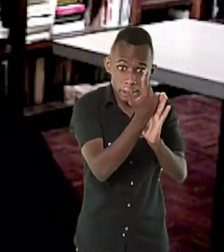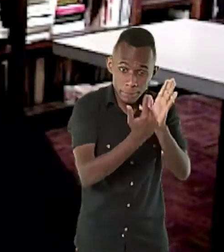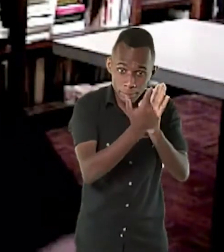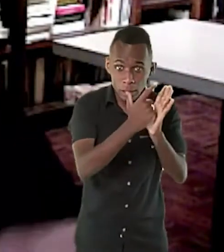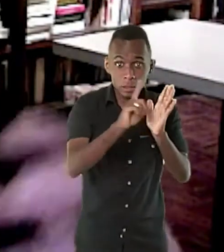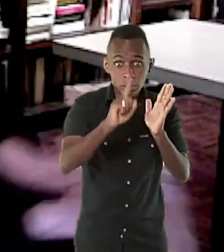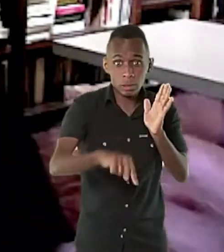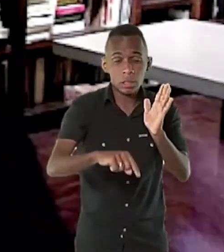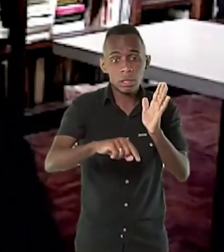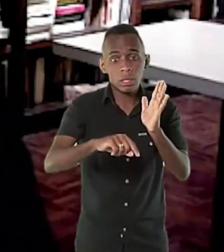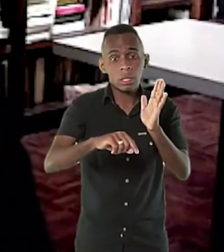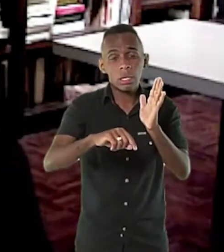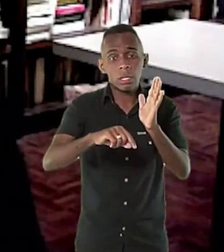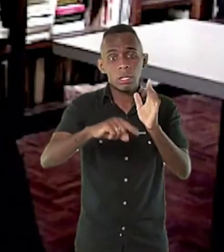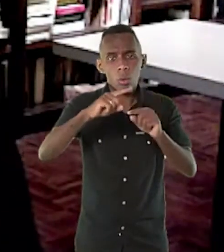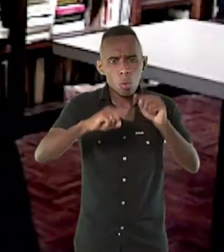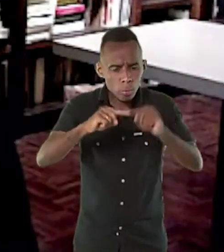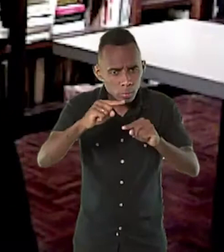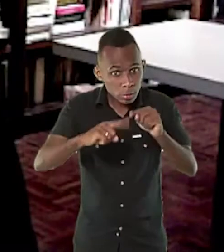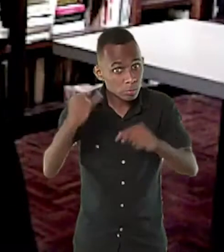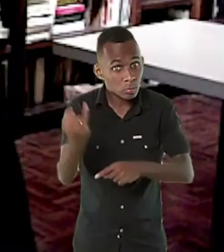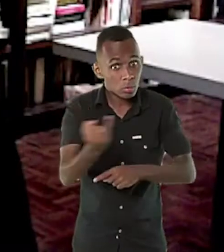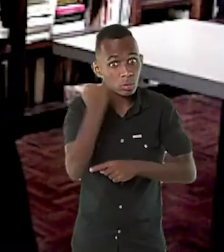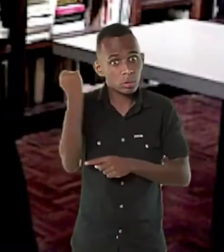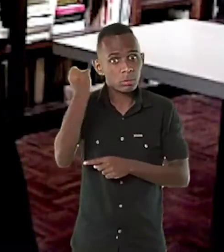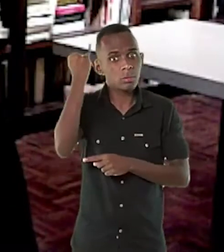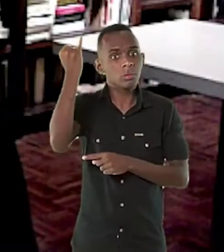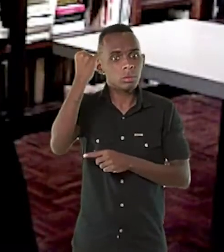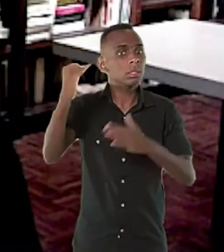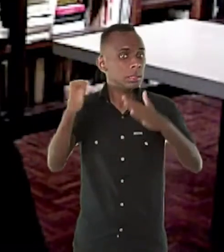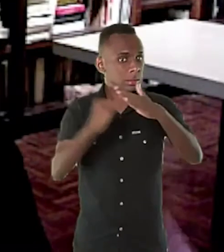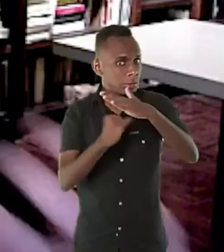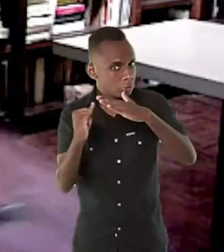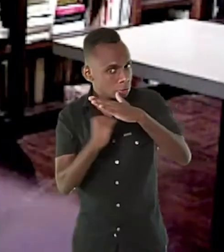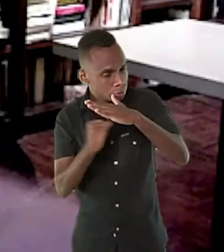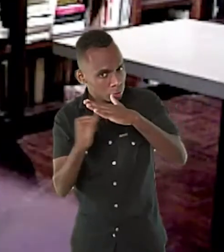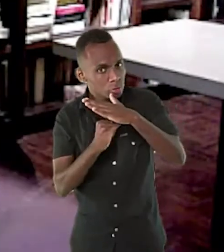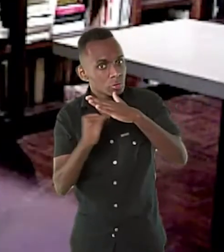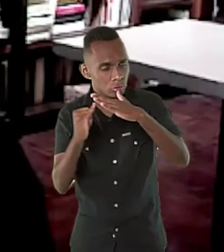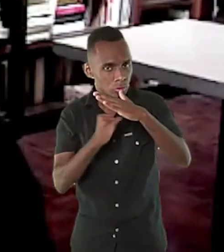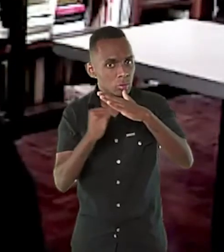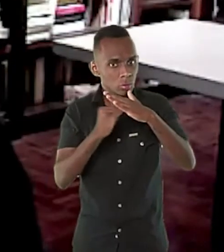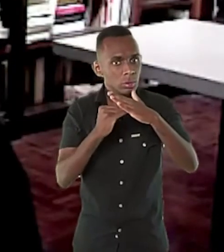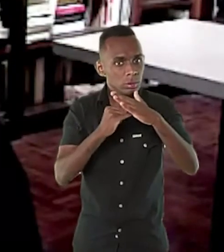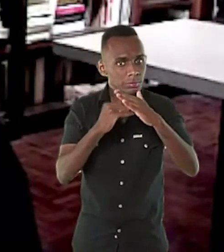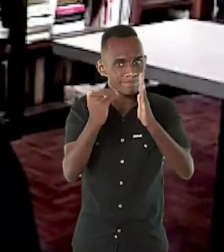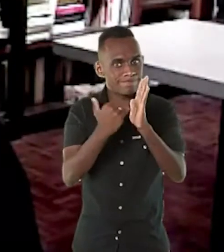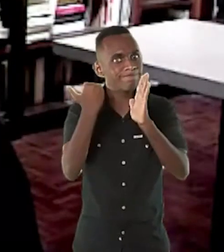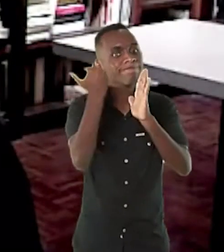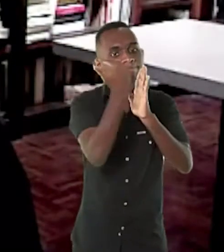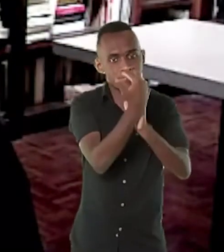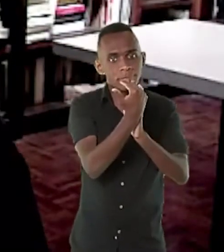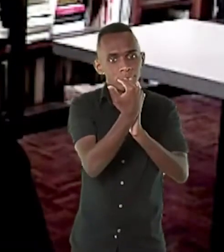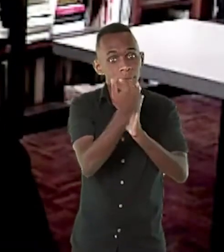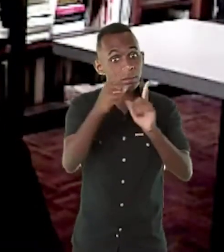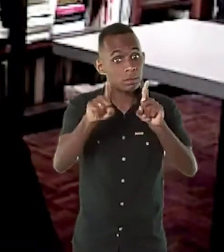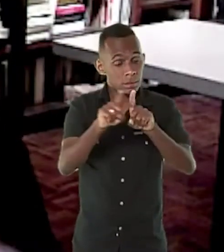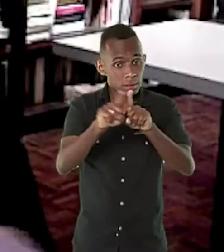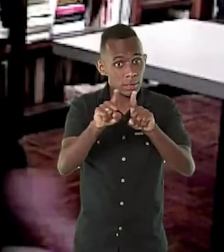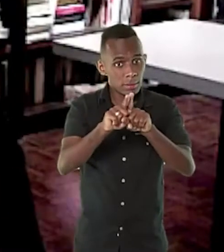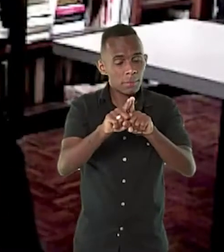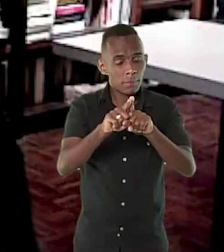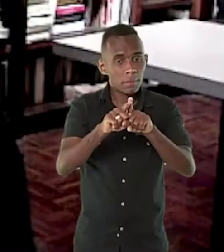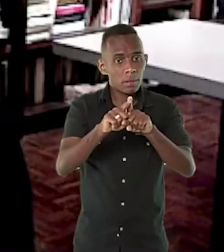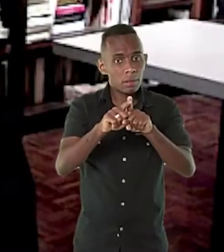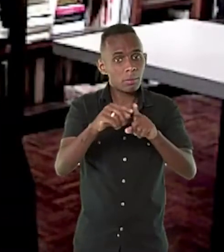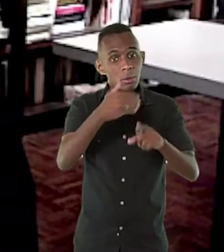instrumentalizada pelas grandes corporações que dominam as redes e pelos poderes políticos,